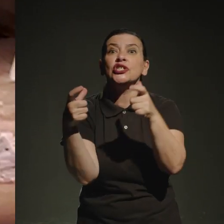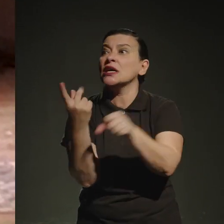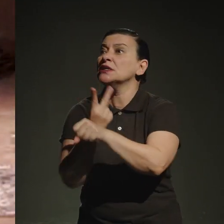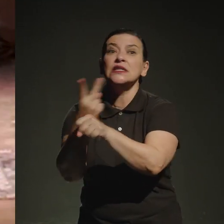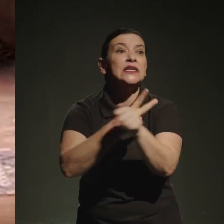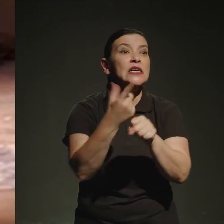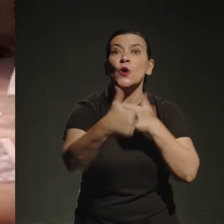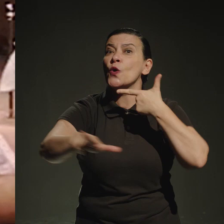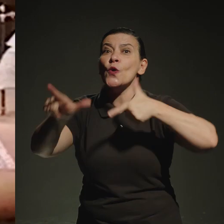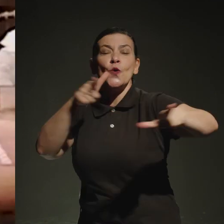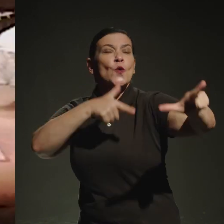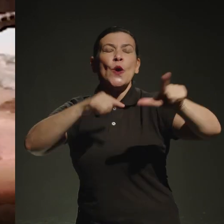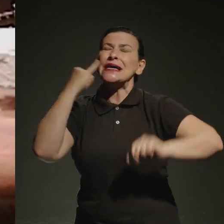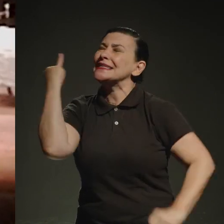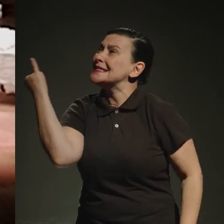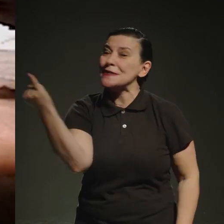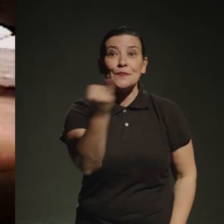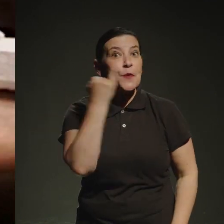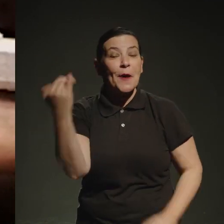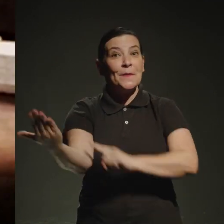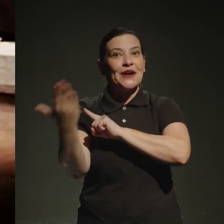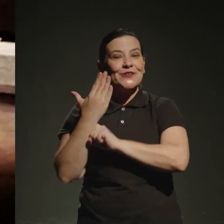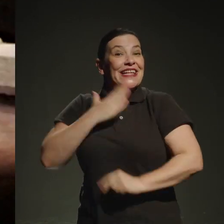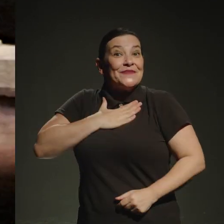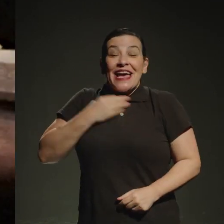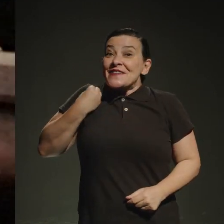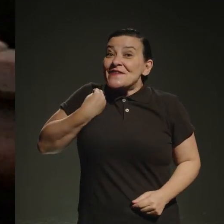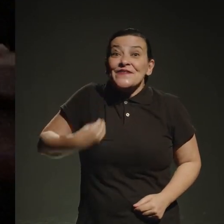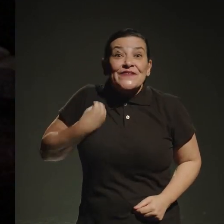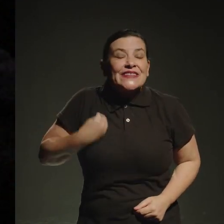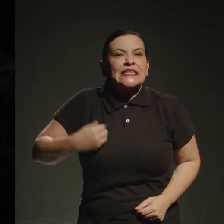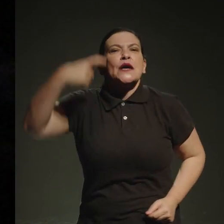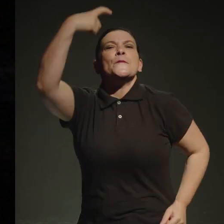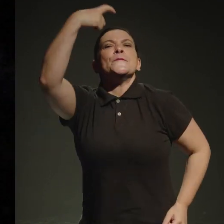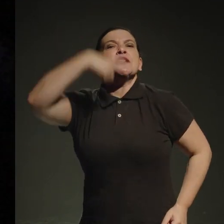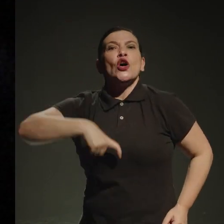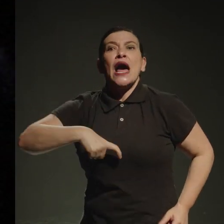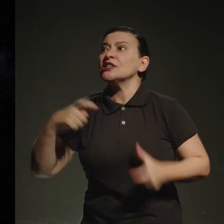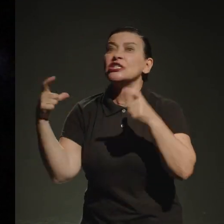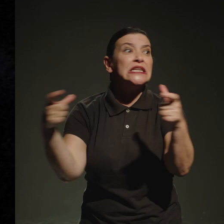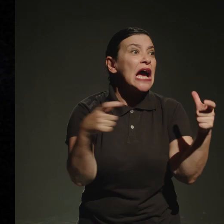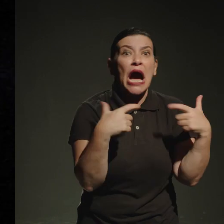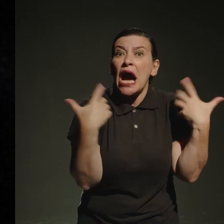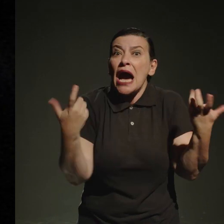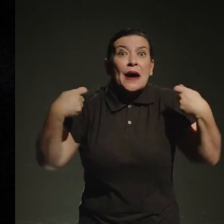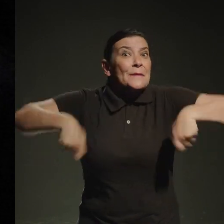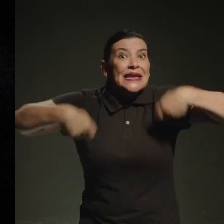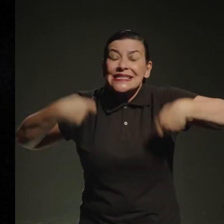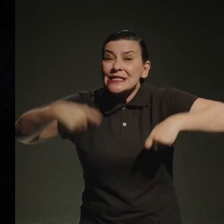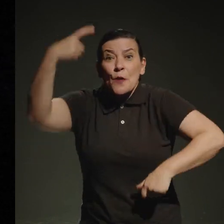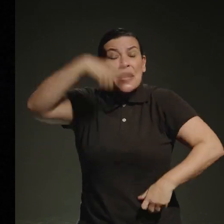Eu preciso do outro. Vai saindo e gritando. Querem acabar comigo, é? Isso é um complô. Eu